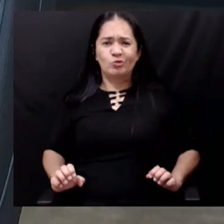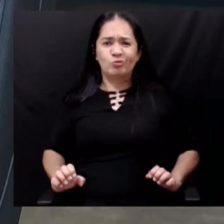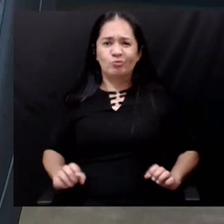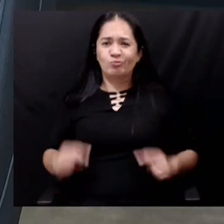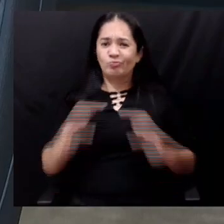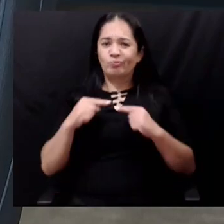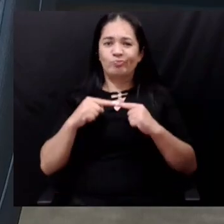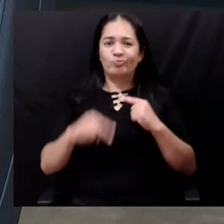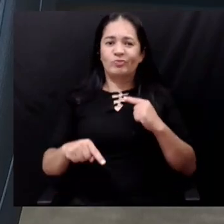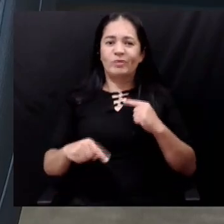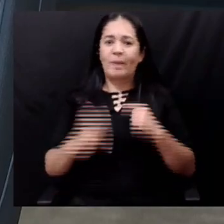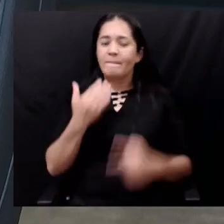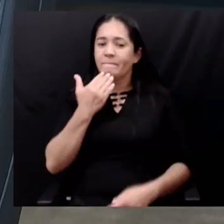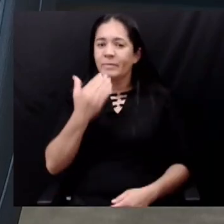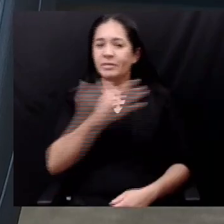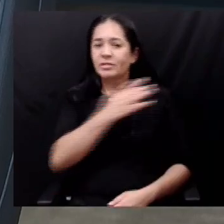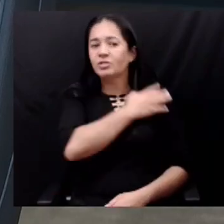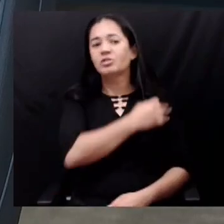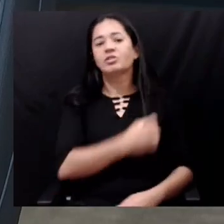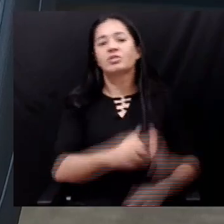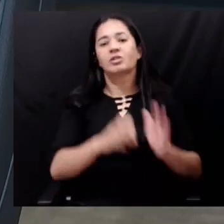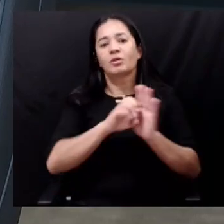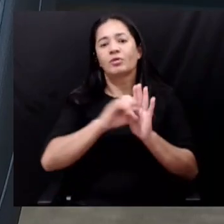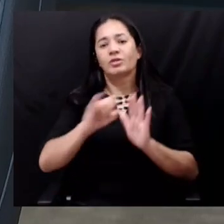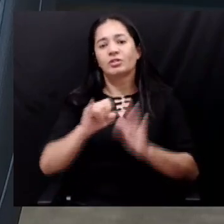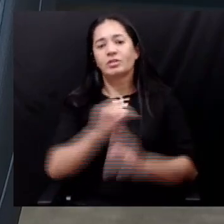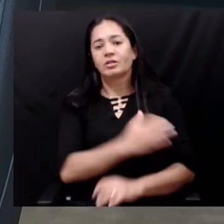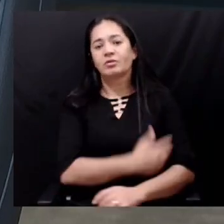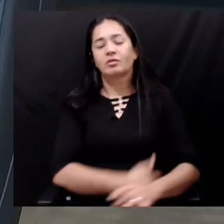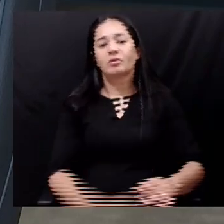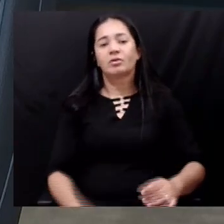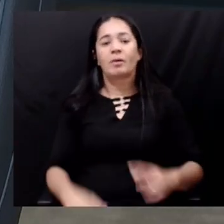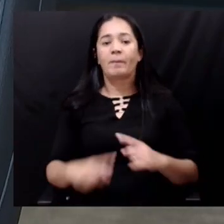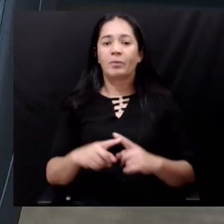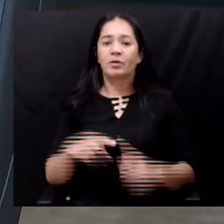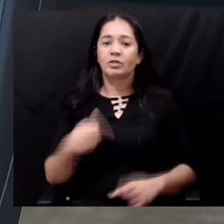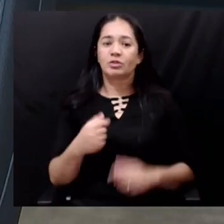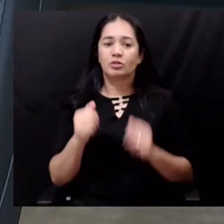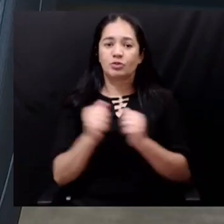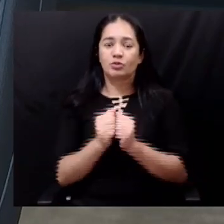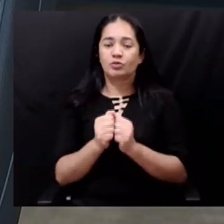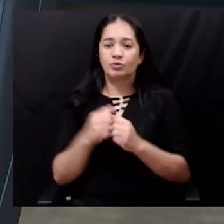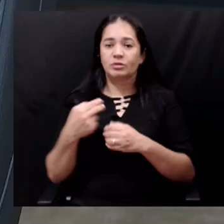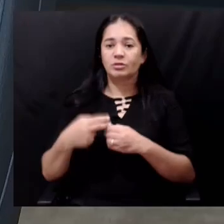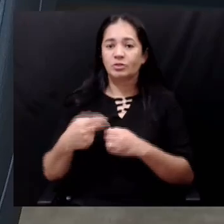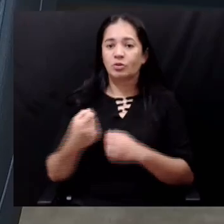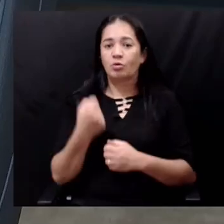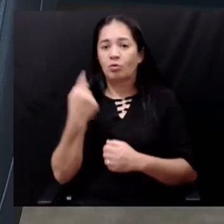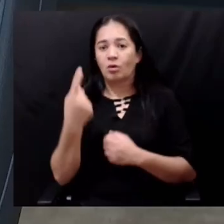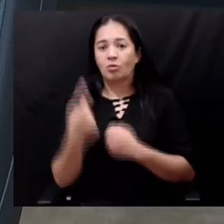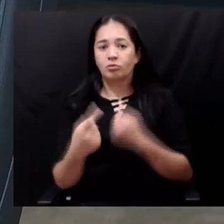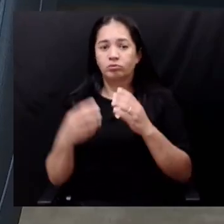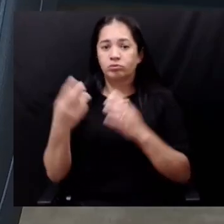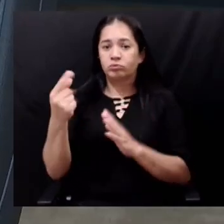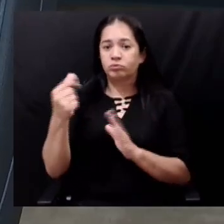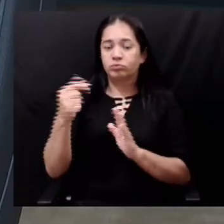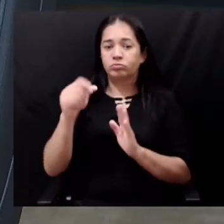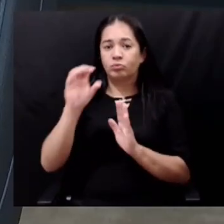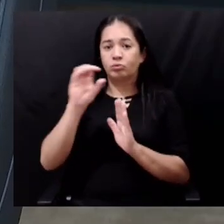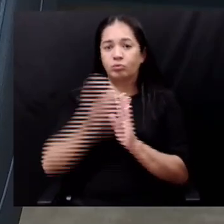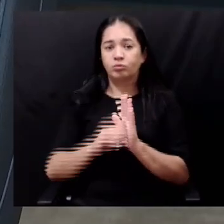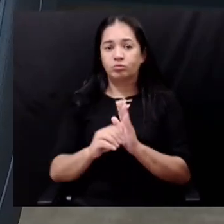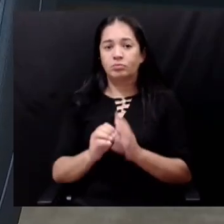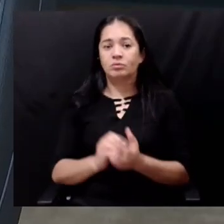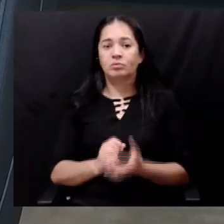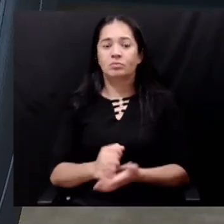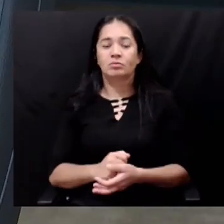solicitar esse edital, porque a gente está na Unicamp com alguns recursos. São 19 no estado de São Paulo que vão ser aprovados,